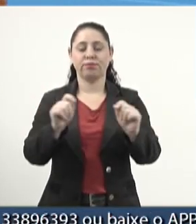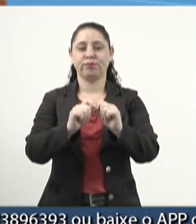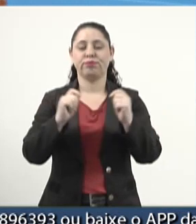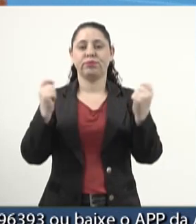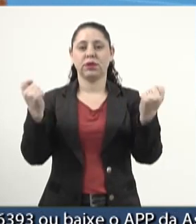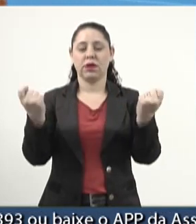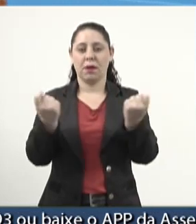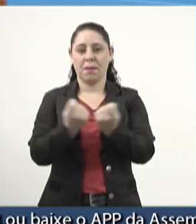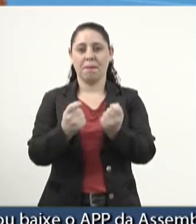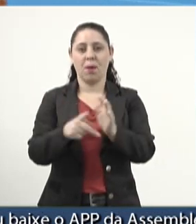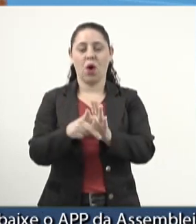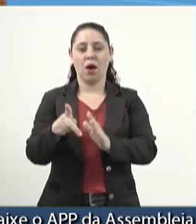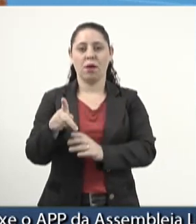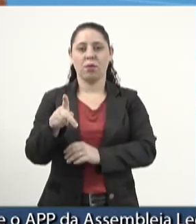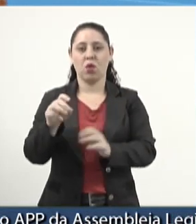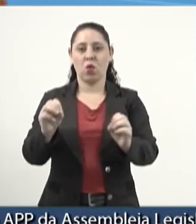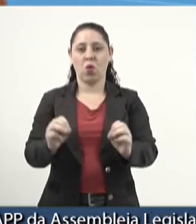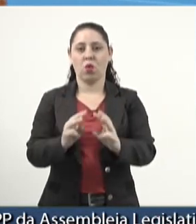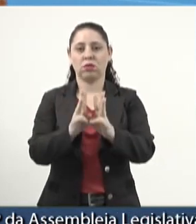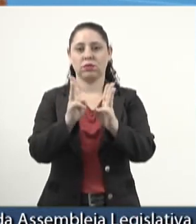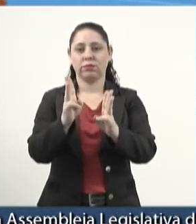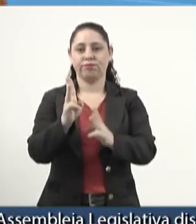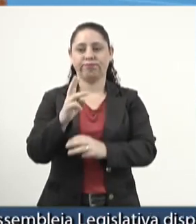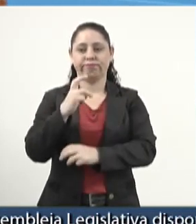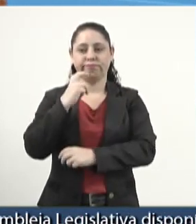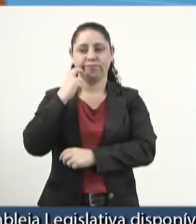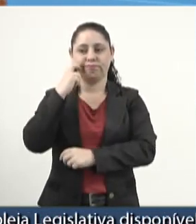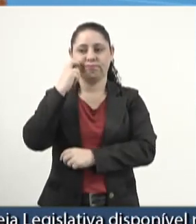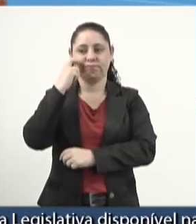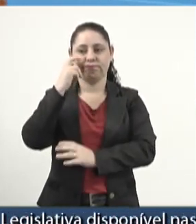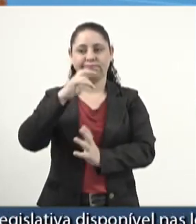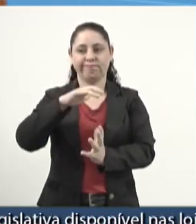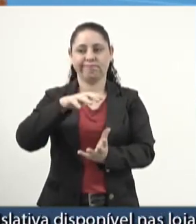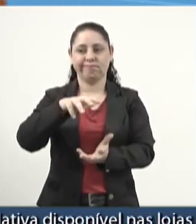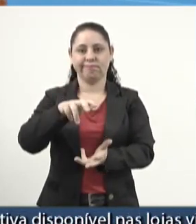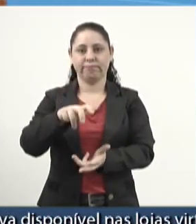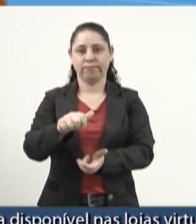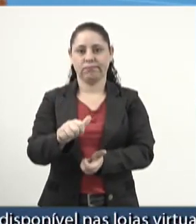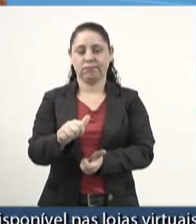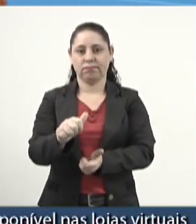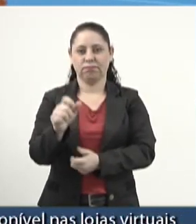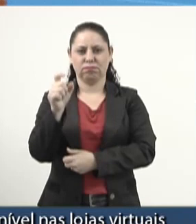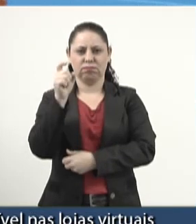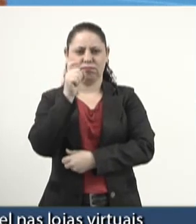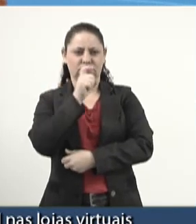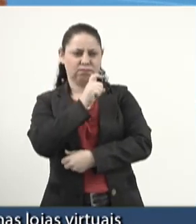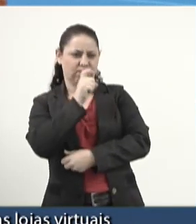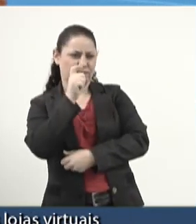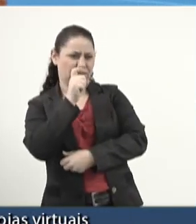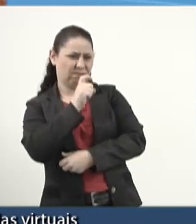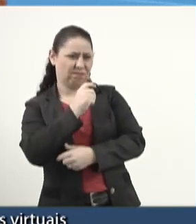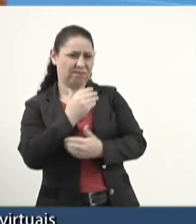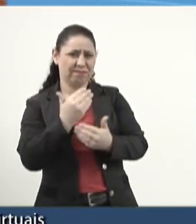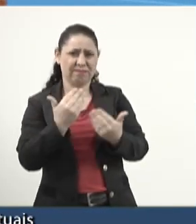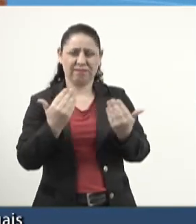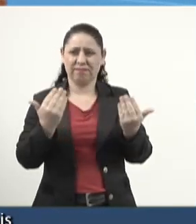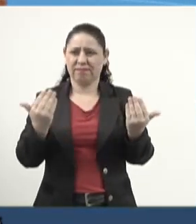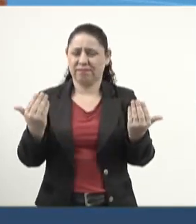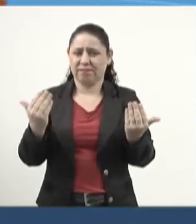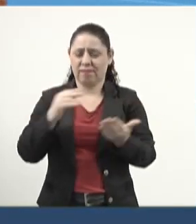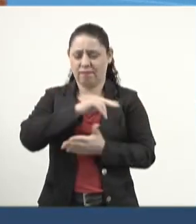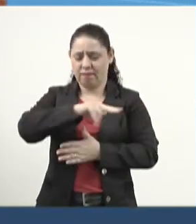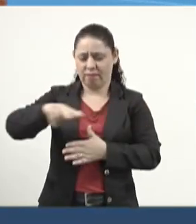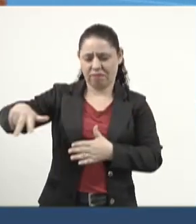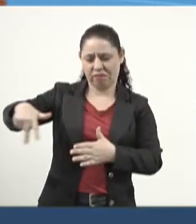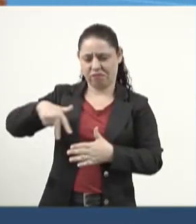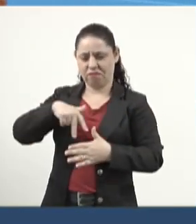ONU, foi um vexame internacional, mentindo descaradamente na